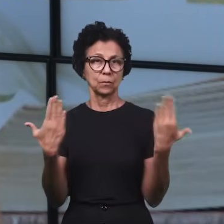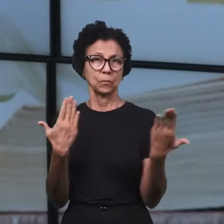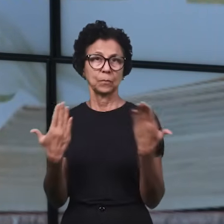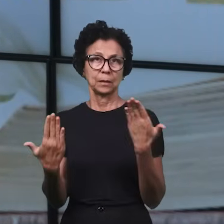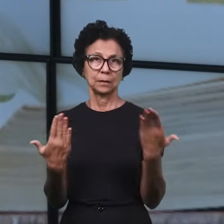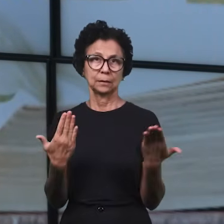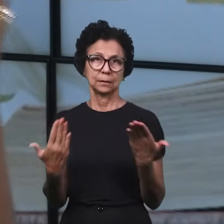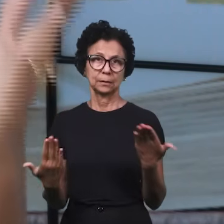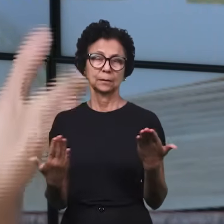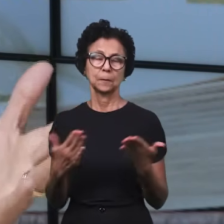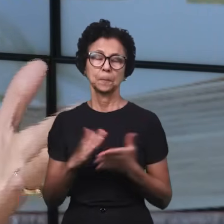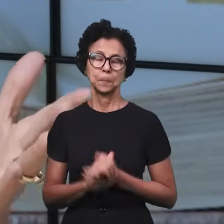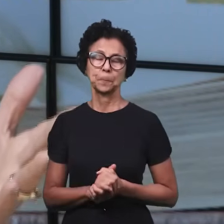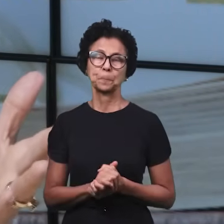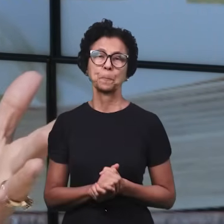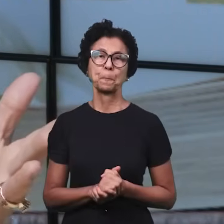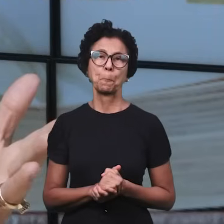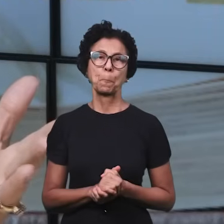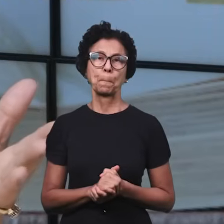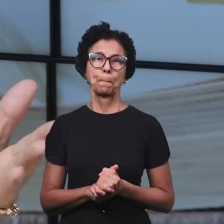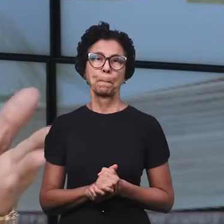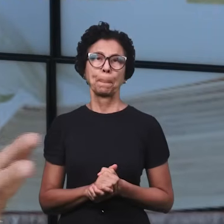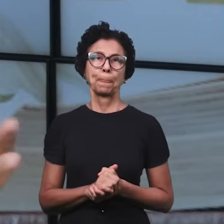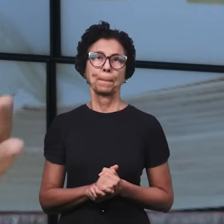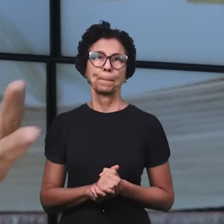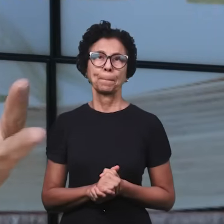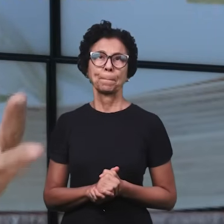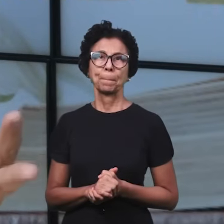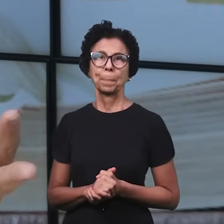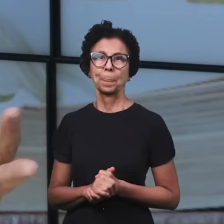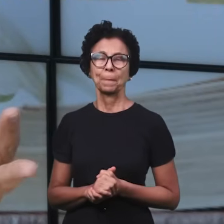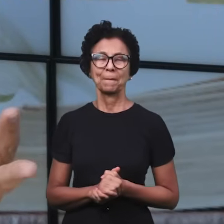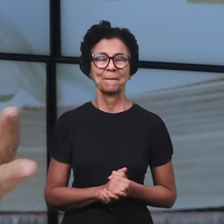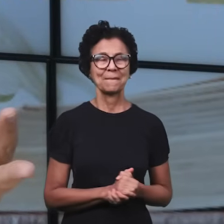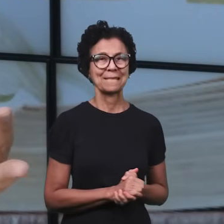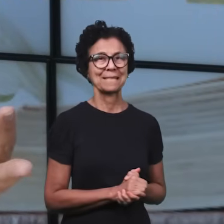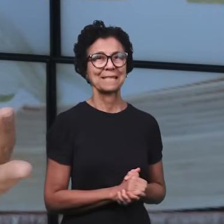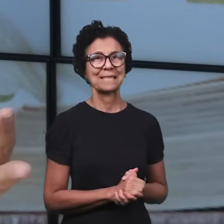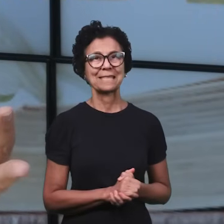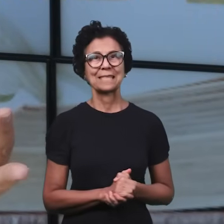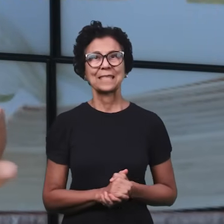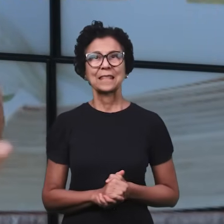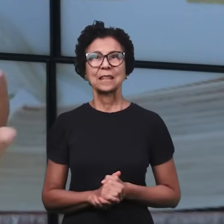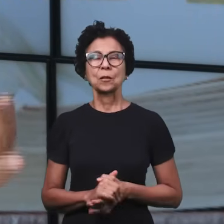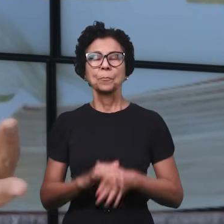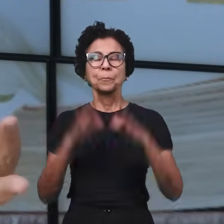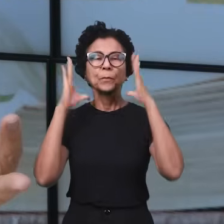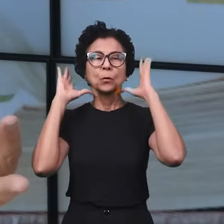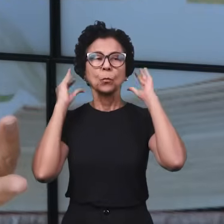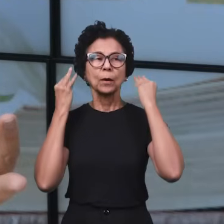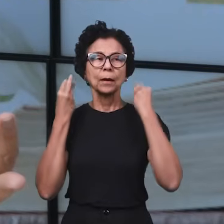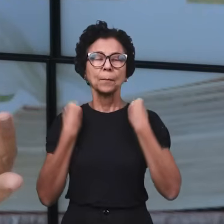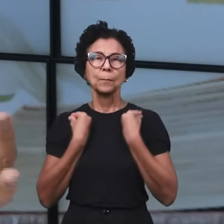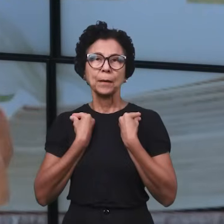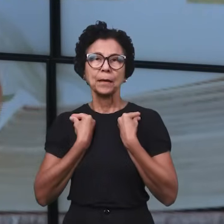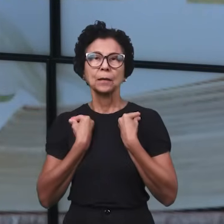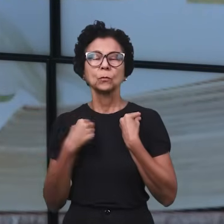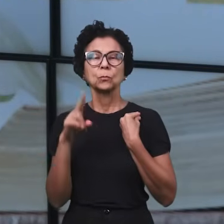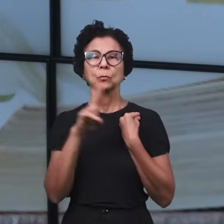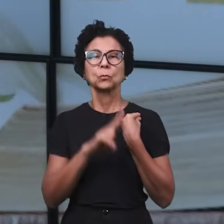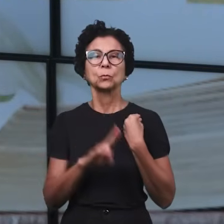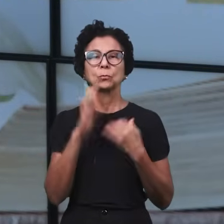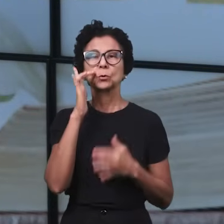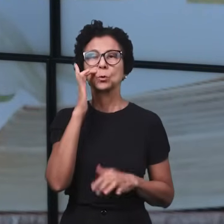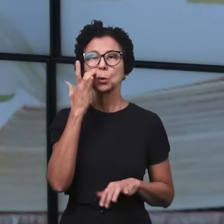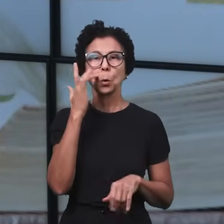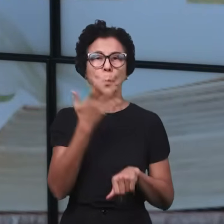3, que ele também fala de 3 enfeites diferentes, que é um enfeite delas não seja o frisado do cabelo, o